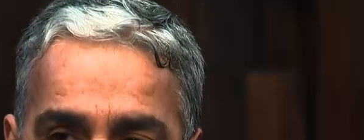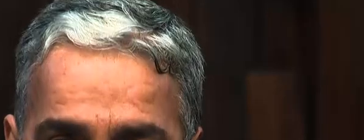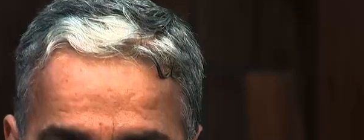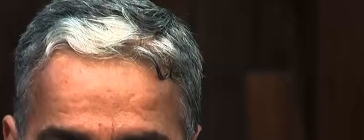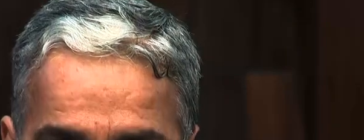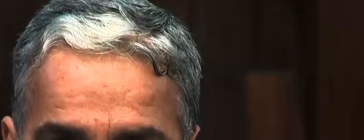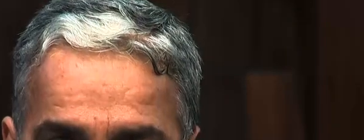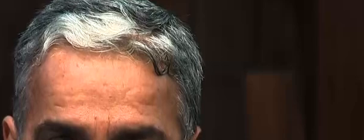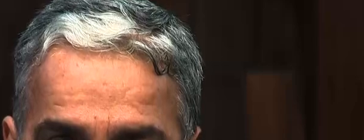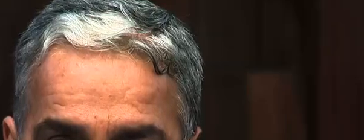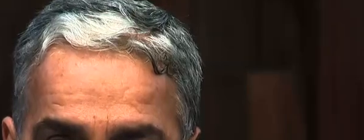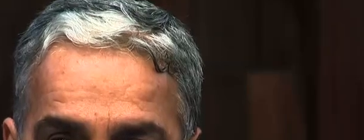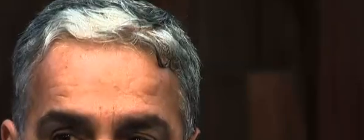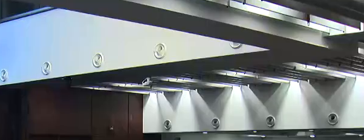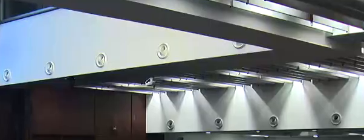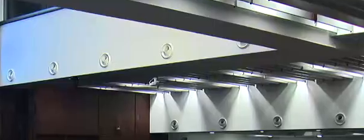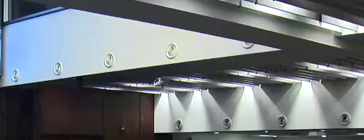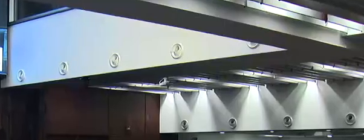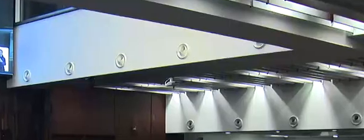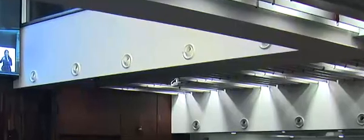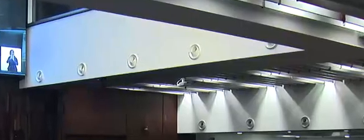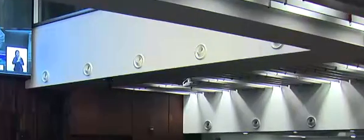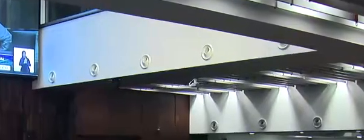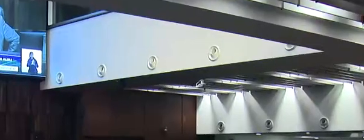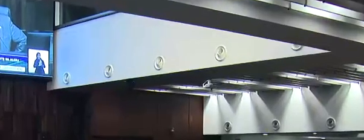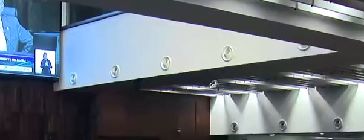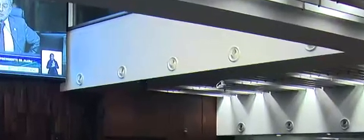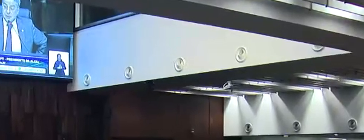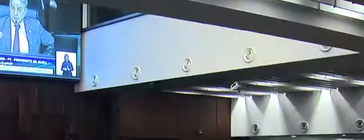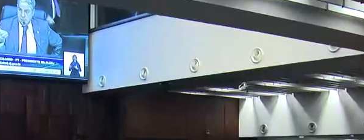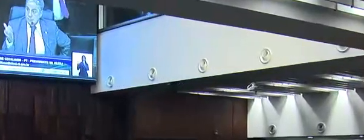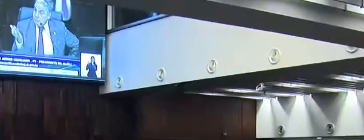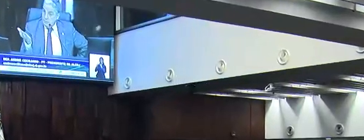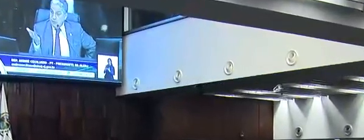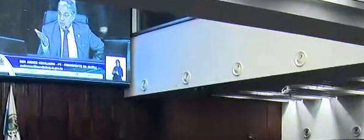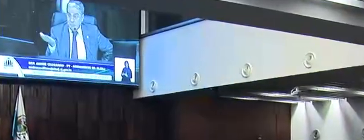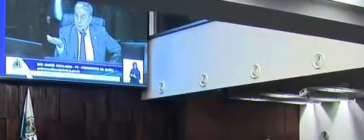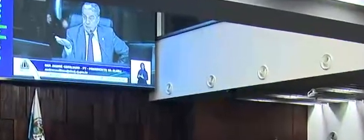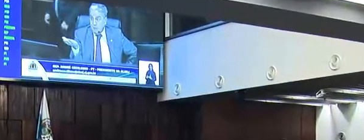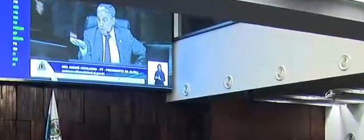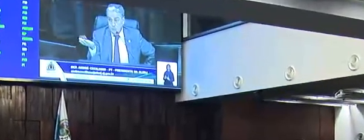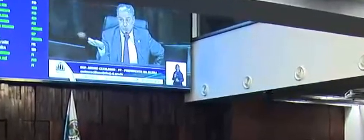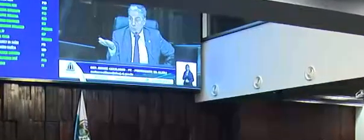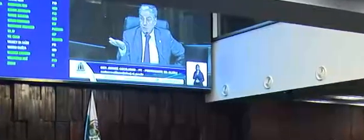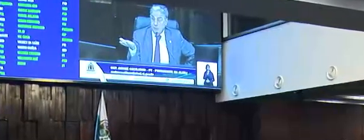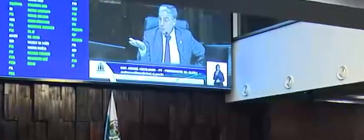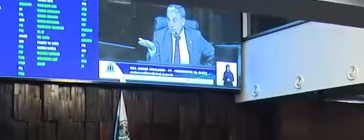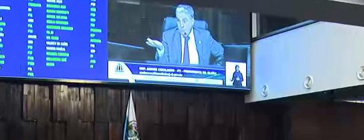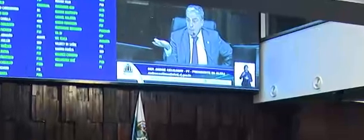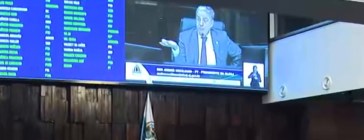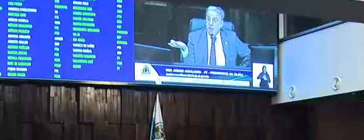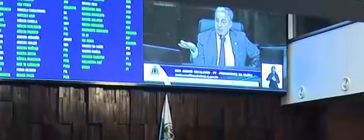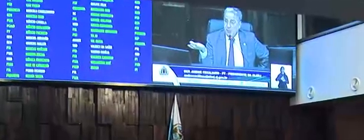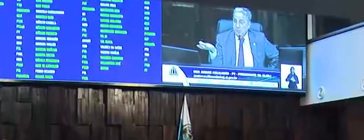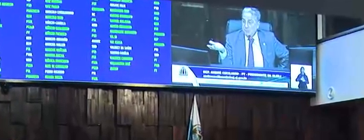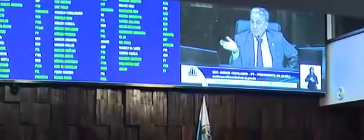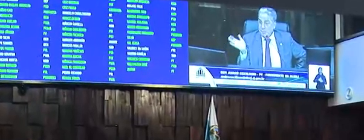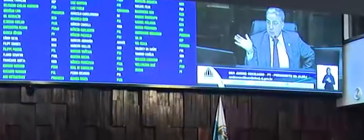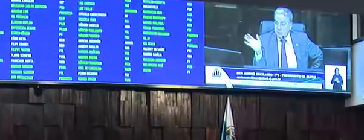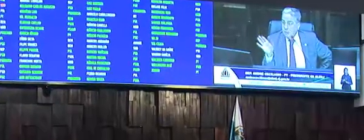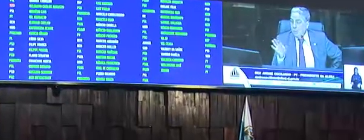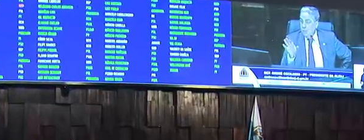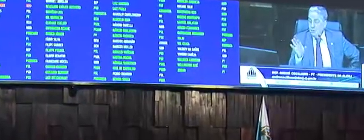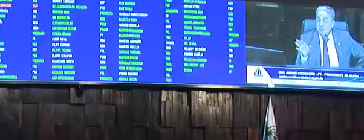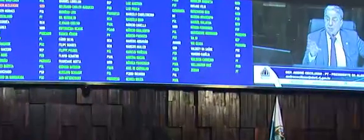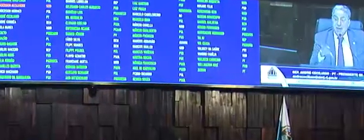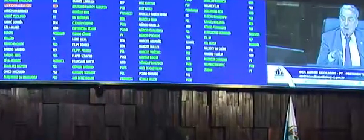vai para a sanção ou veto do governador. Também analisado o projeto que cria no Estado o programa Direção Sem Drogas. O programa